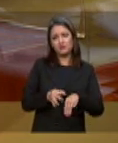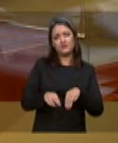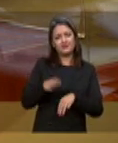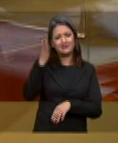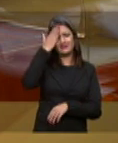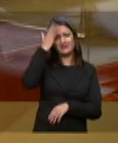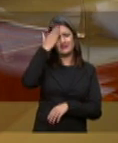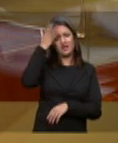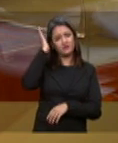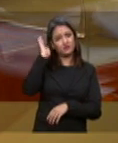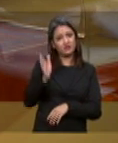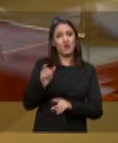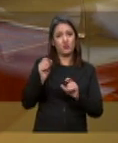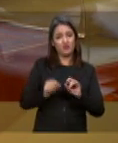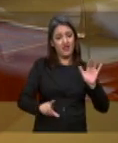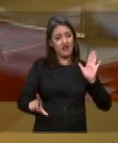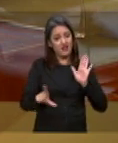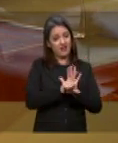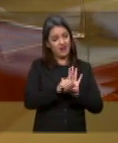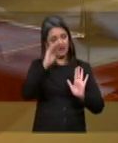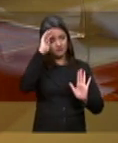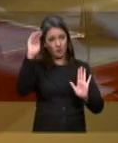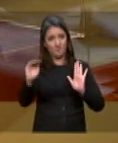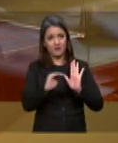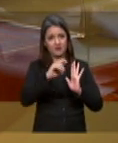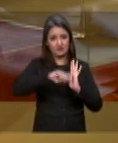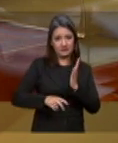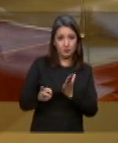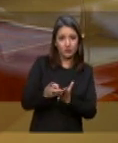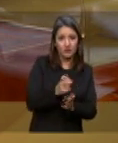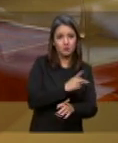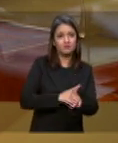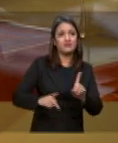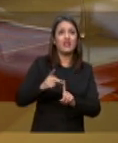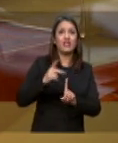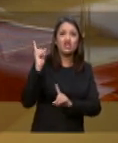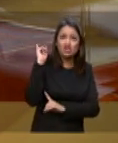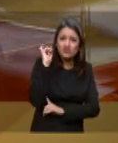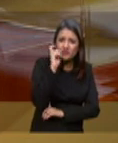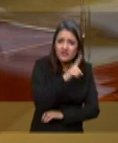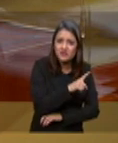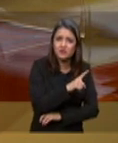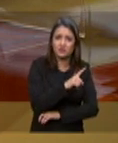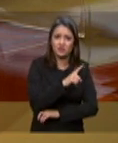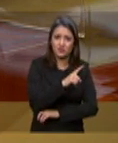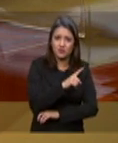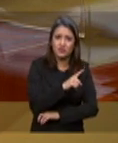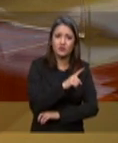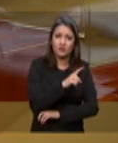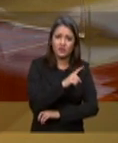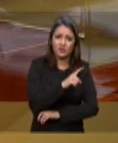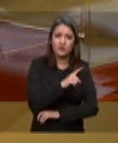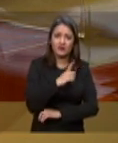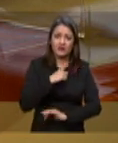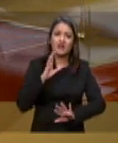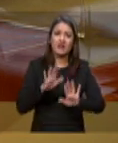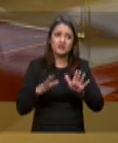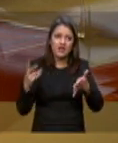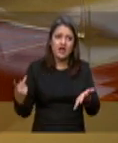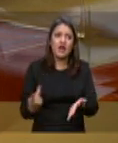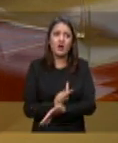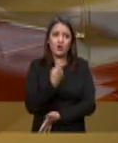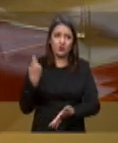O cumprimento da legislação tributária e previdenciária no Brasil é algo complexo, que enseja equívocos tanto do ponto de vista